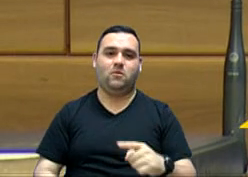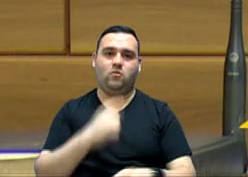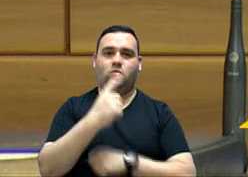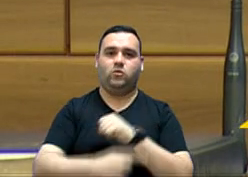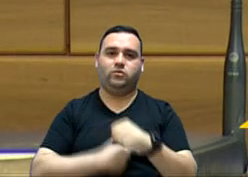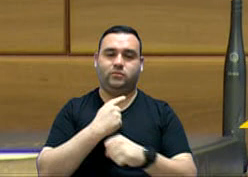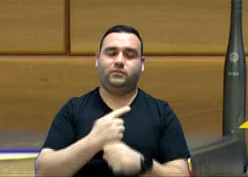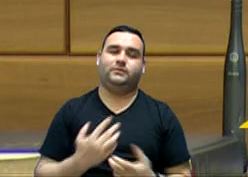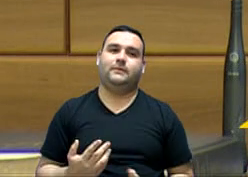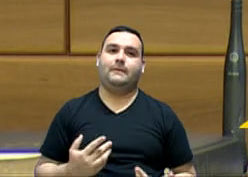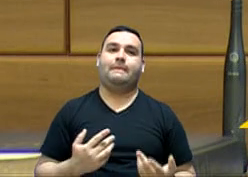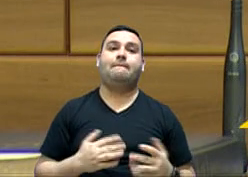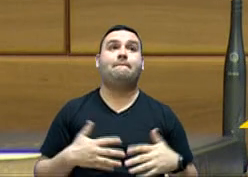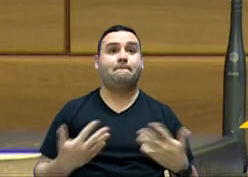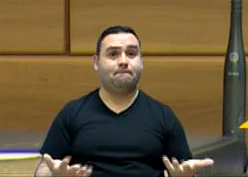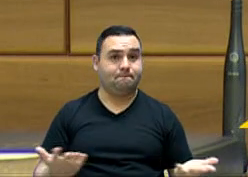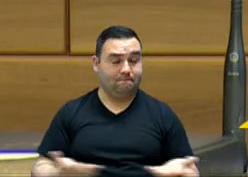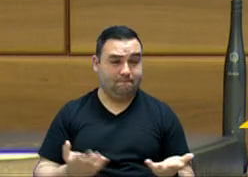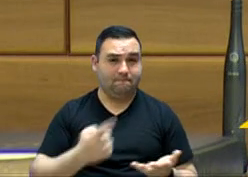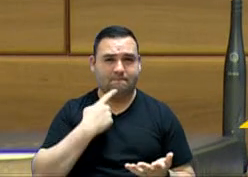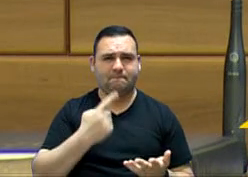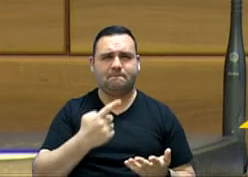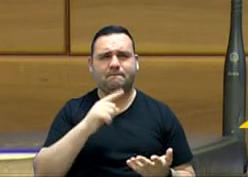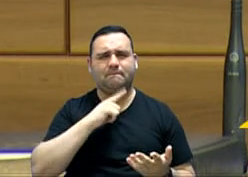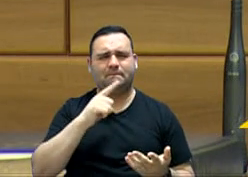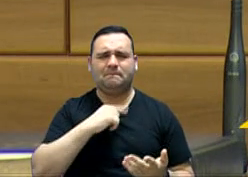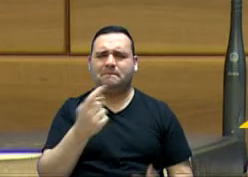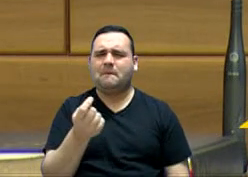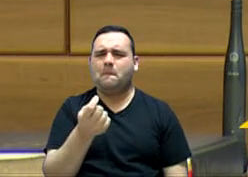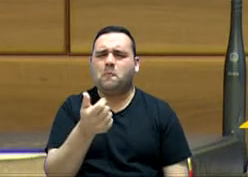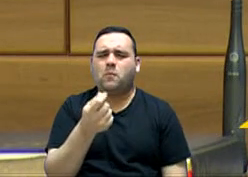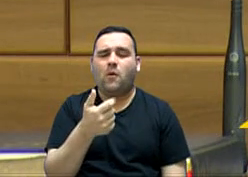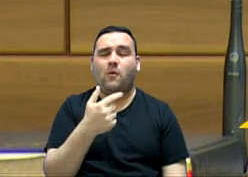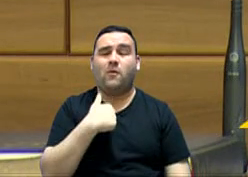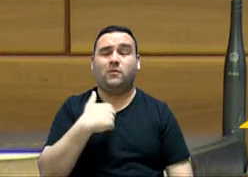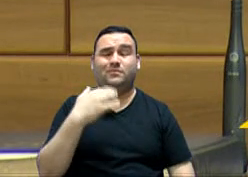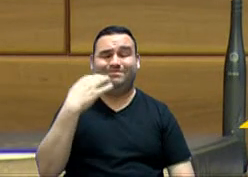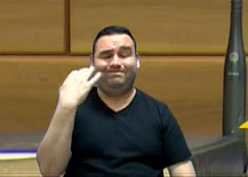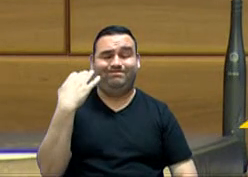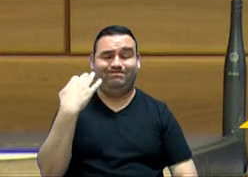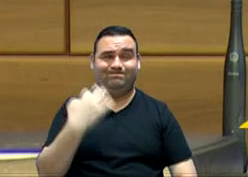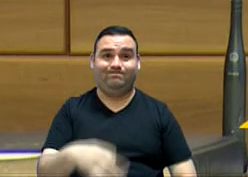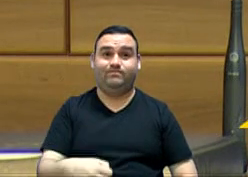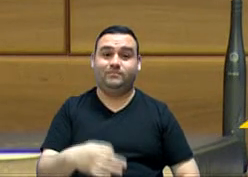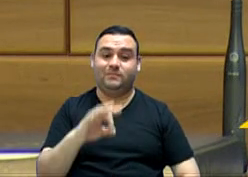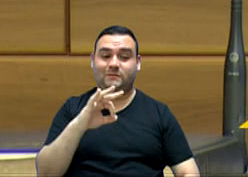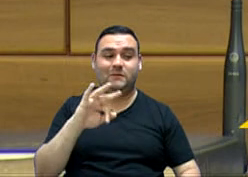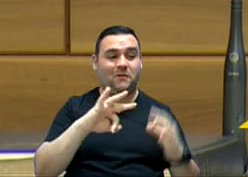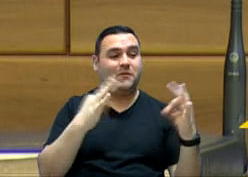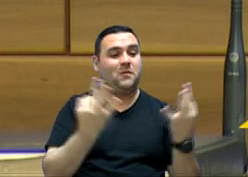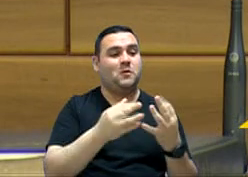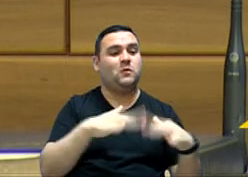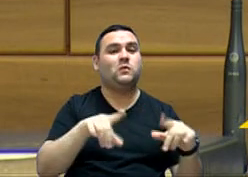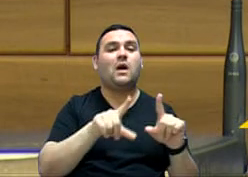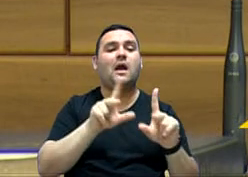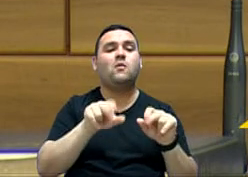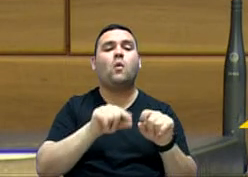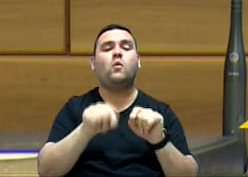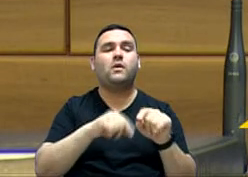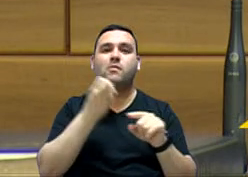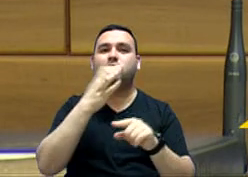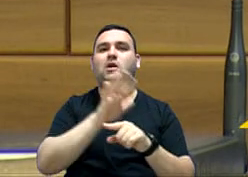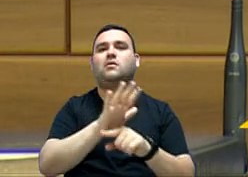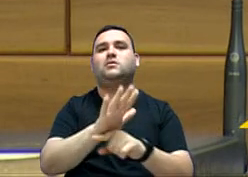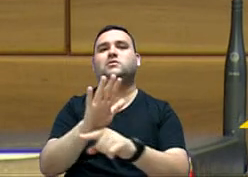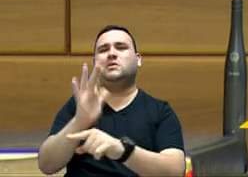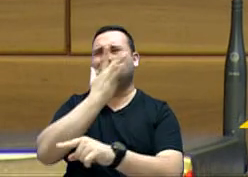ano. Então, aquilo que a senhora vê como migalha, eu tenho certeza que as famílias veem com benefício.